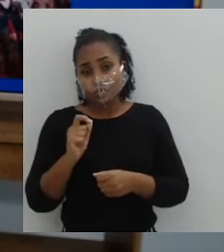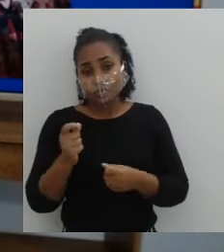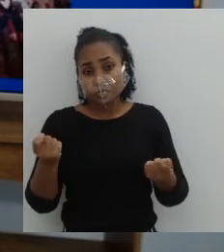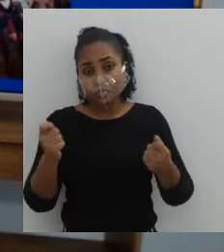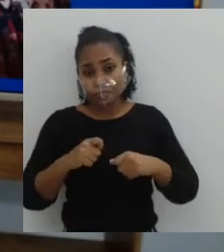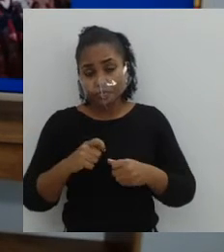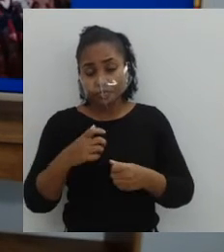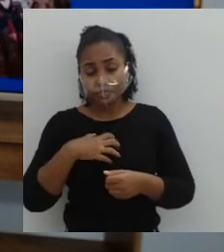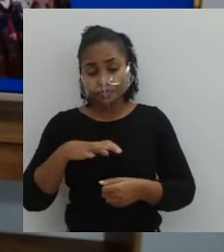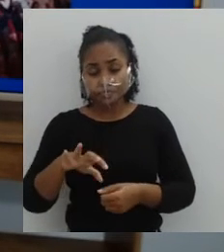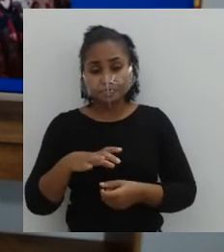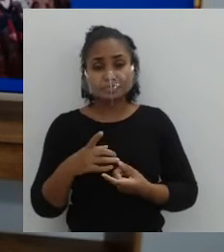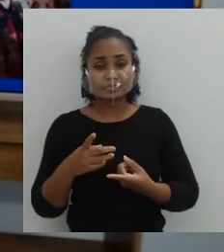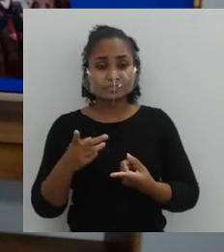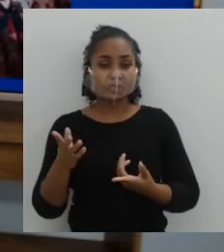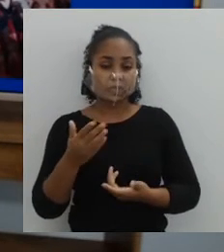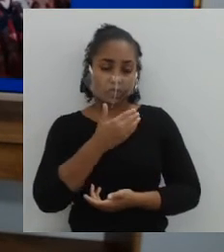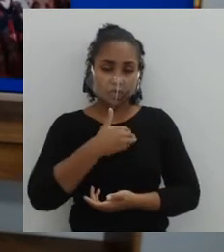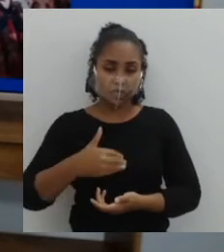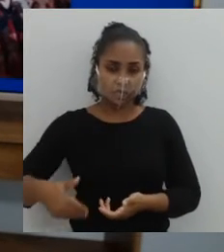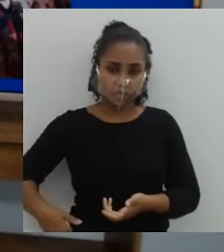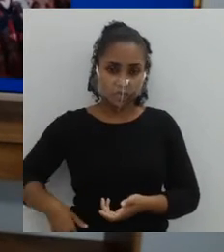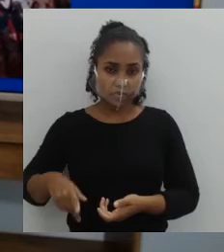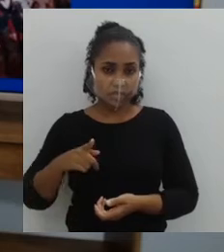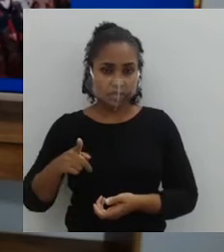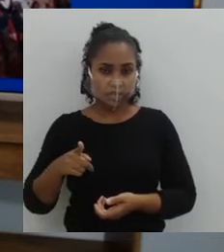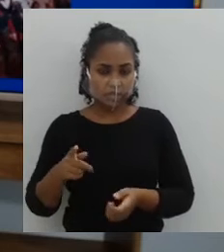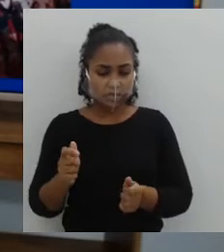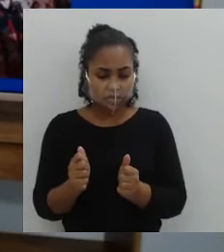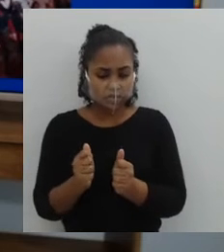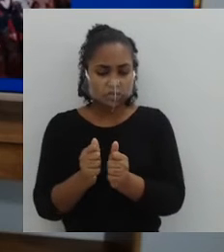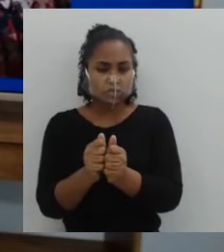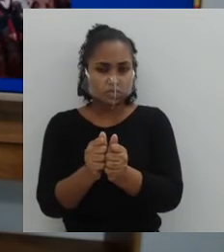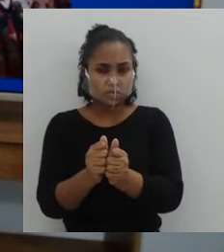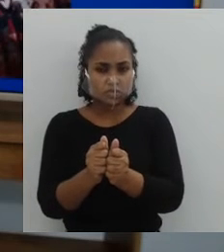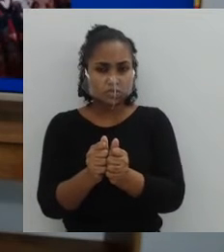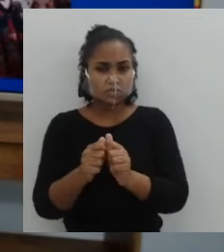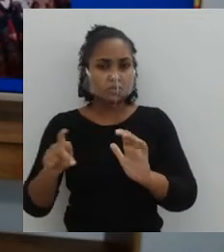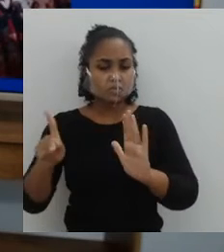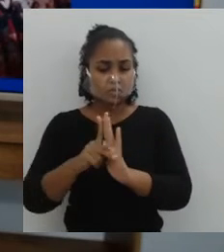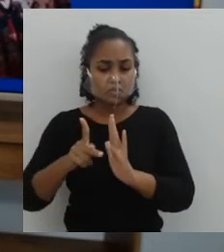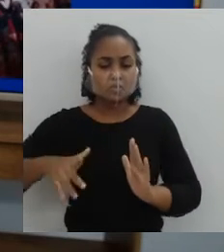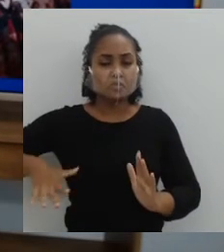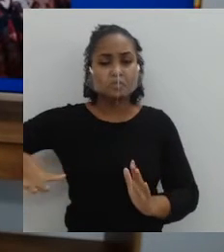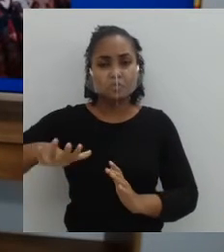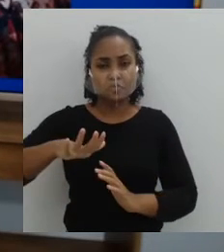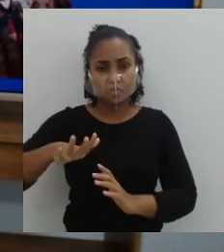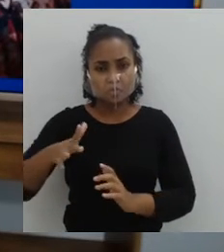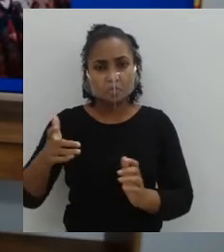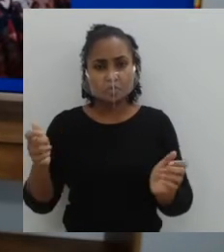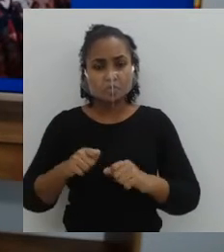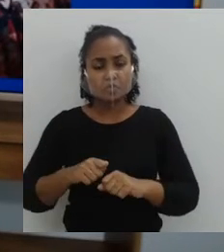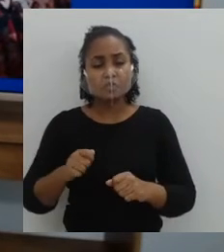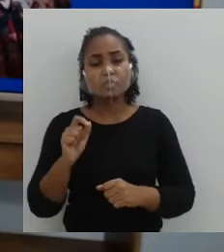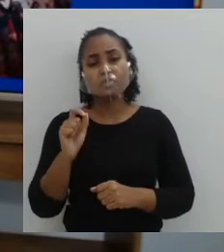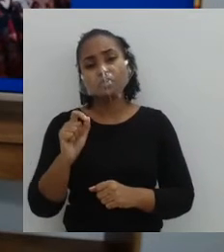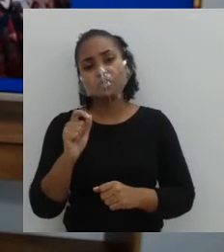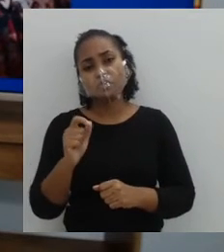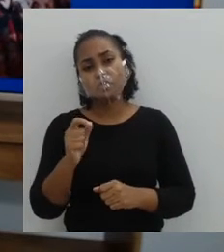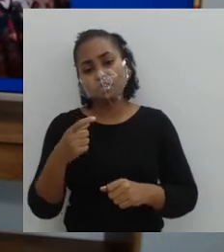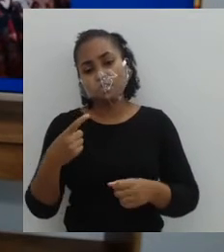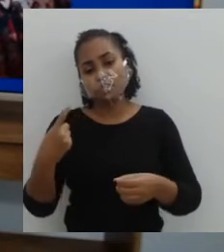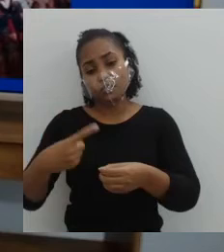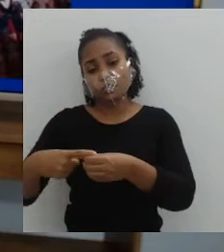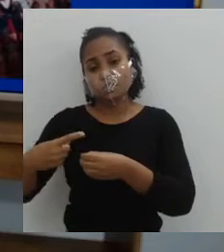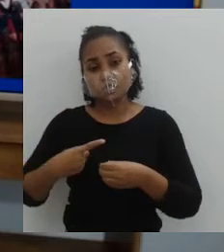a Bahia. Aí, o governador da Bahia junta-se com os seus nativos, né? e partem para o interior,